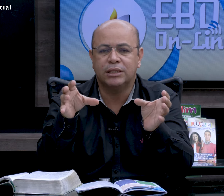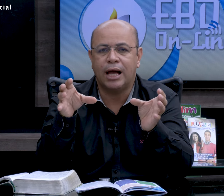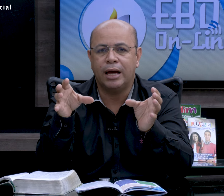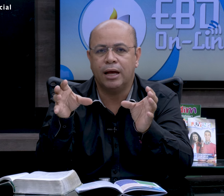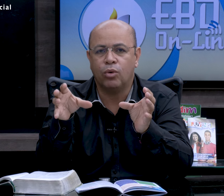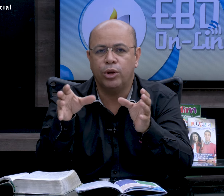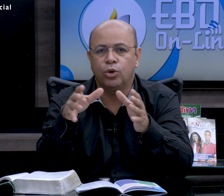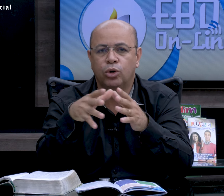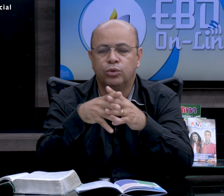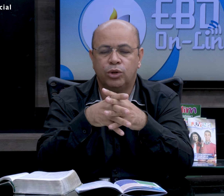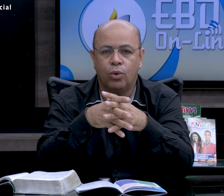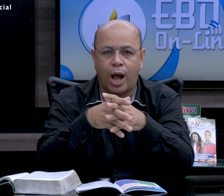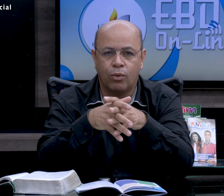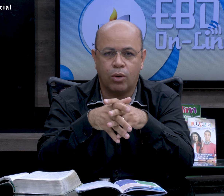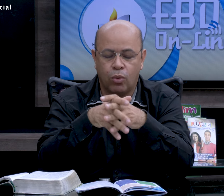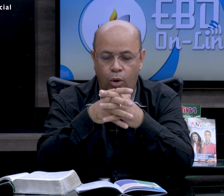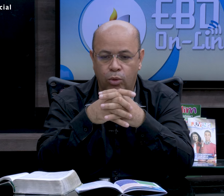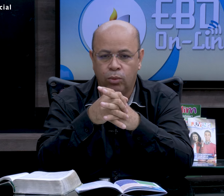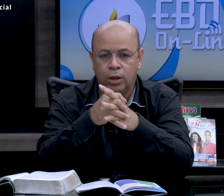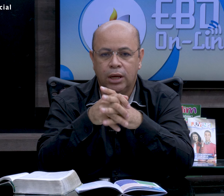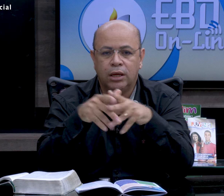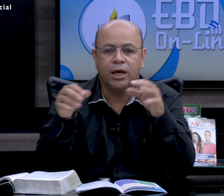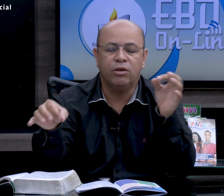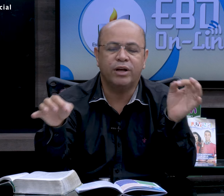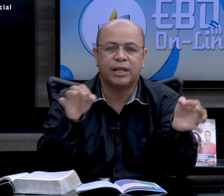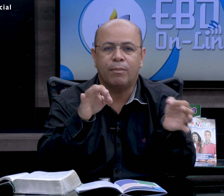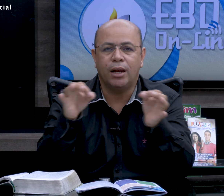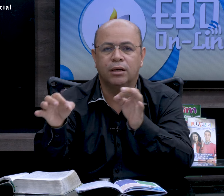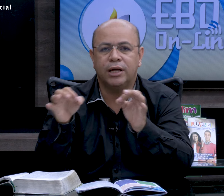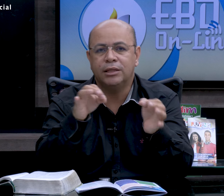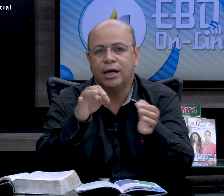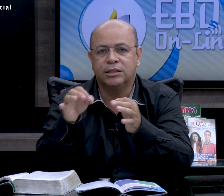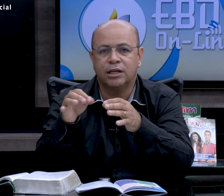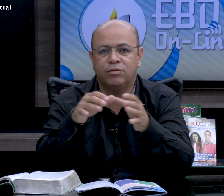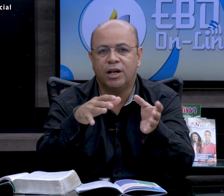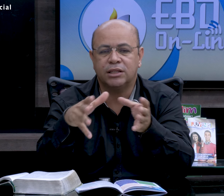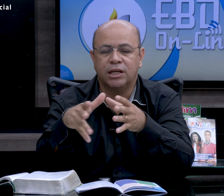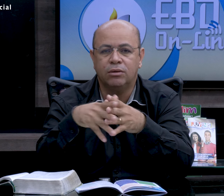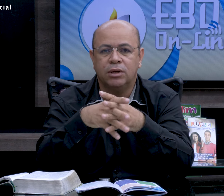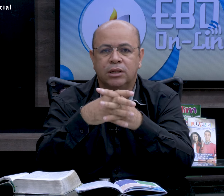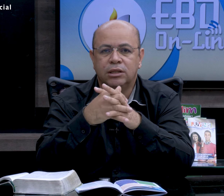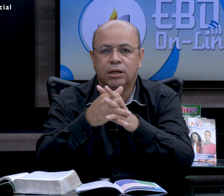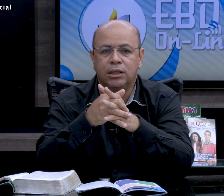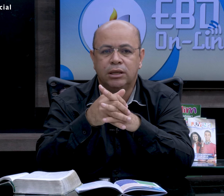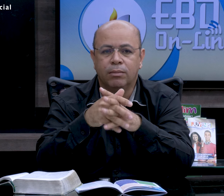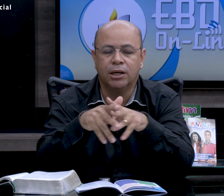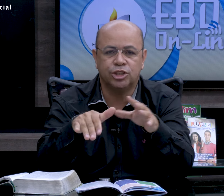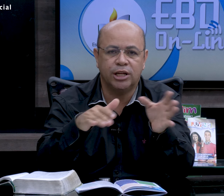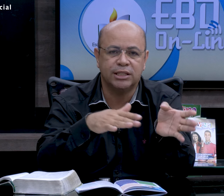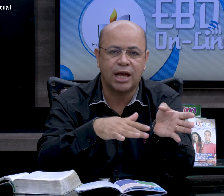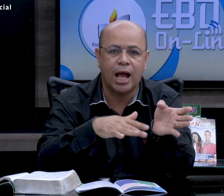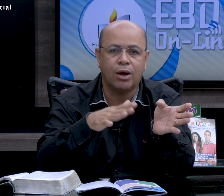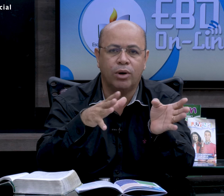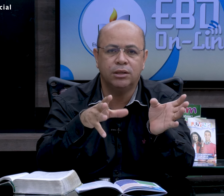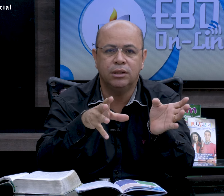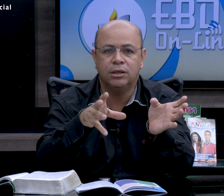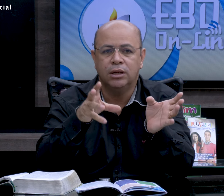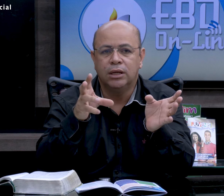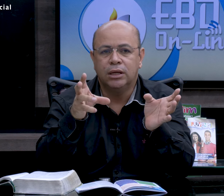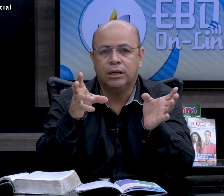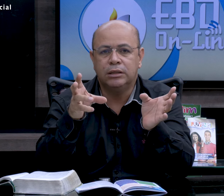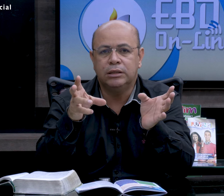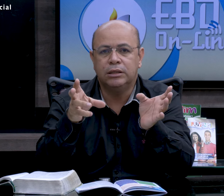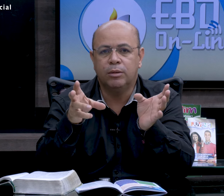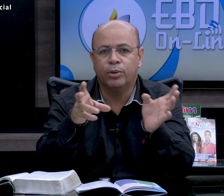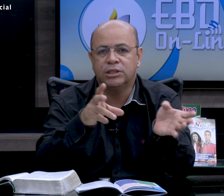água sanitária com iodo e com água comum e aí vai trabalhando a ideia de santificação de de mancha nessa água e de